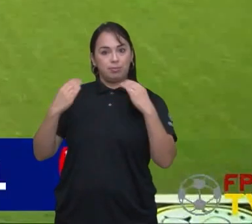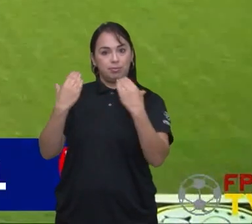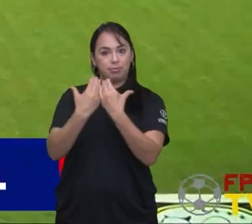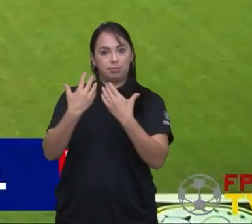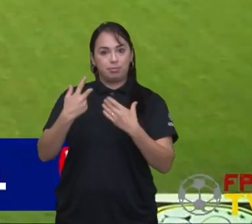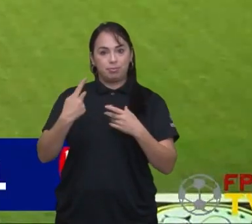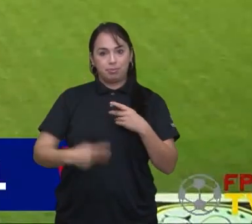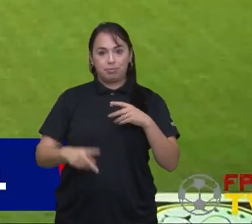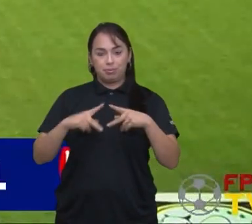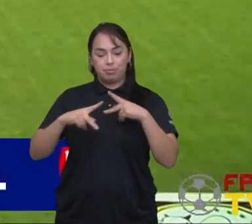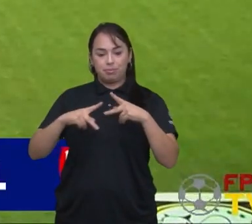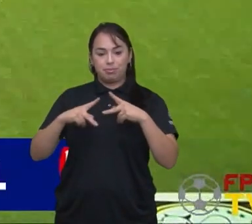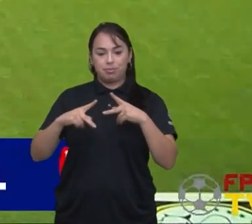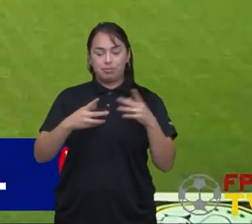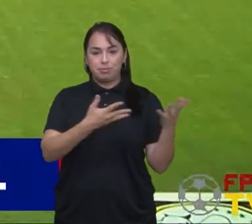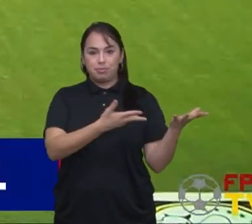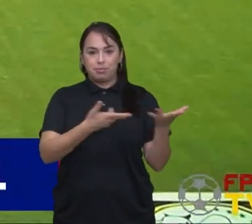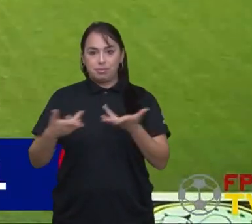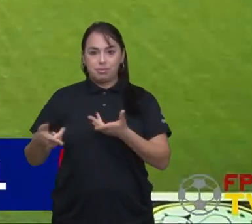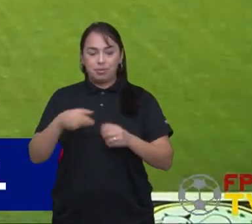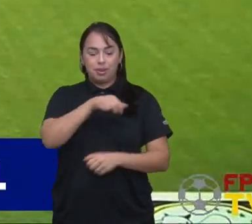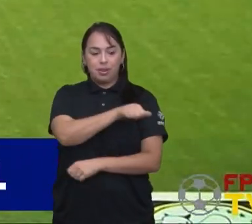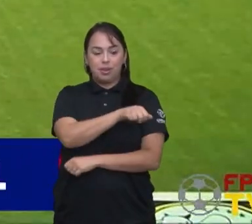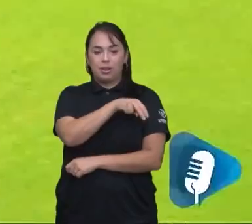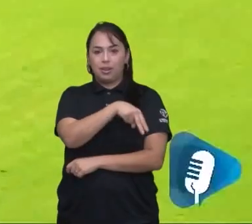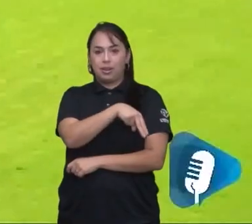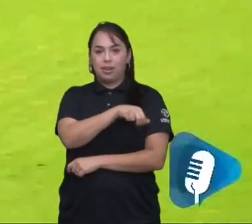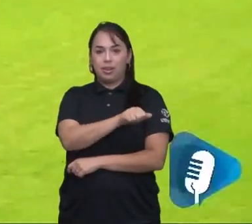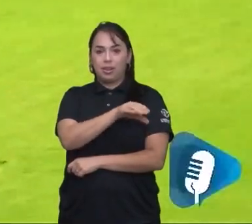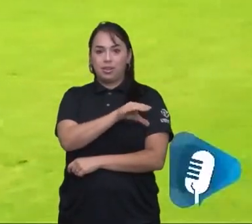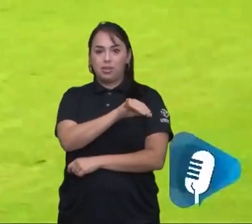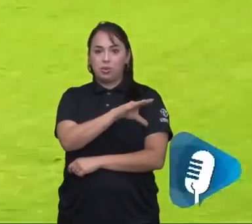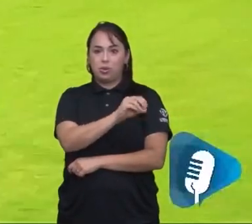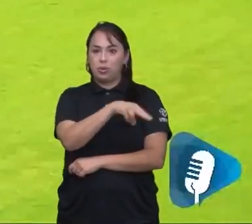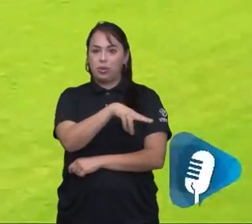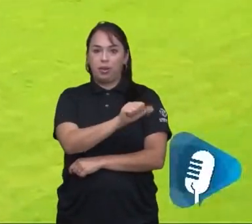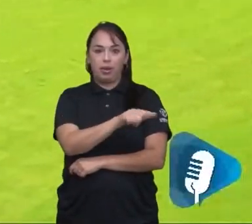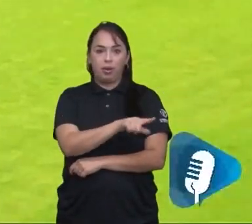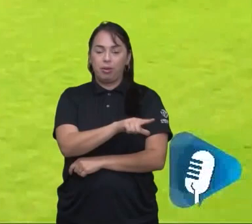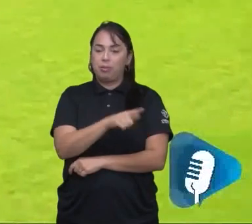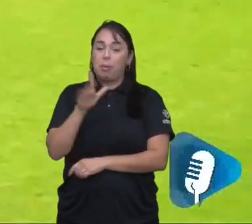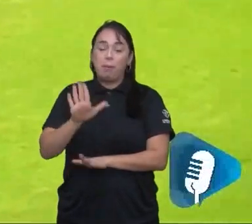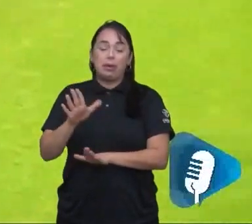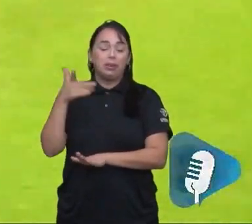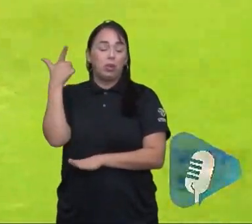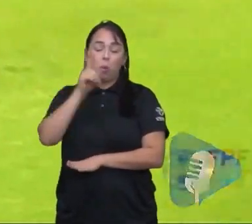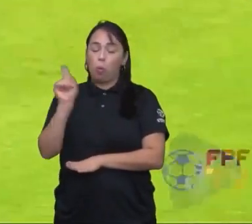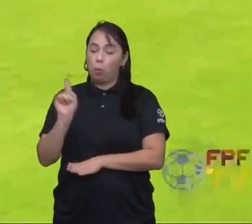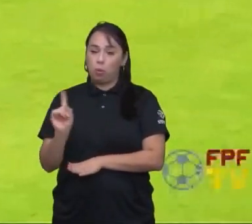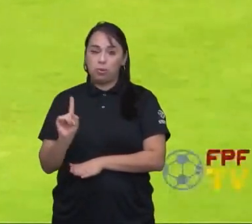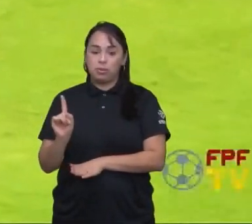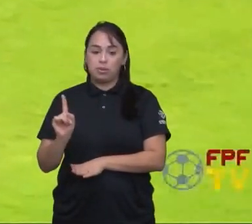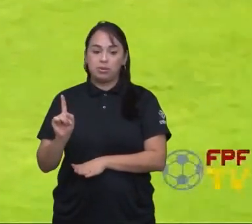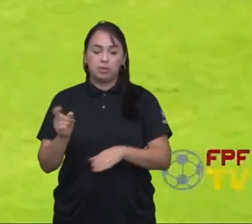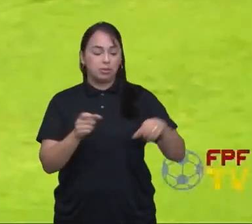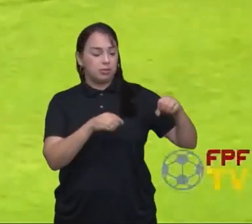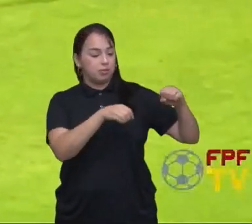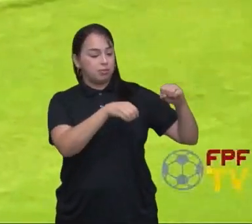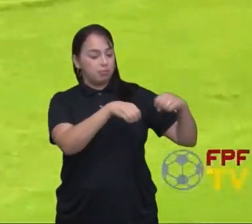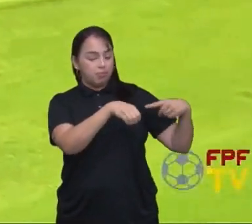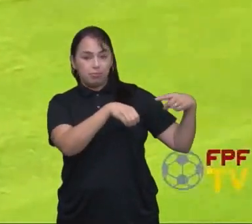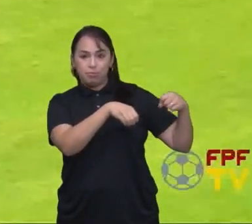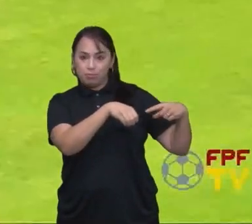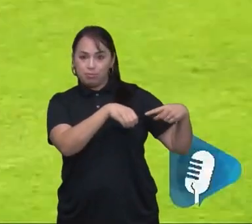o São José recebia o Lanterna Nacional e nada deu certo naquela noite. Araújo abriu o placar na falha de